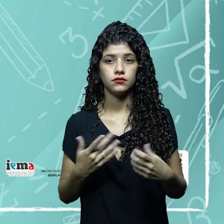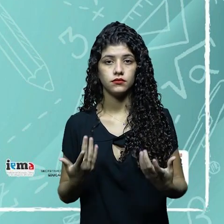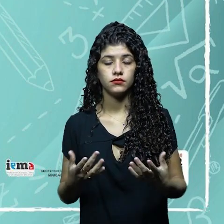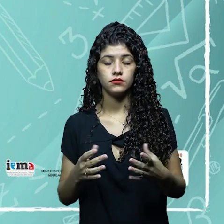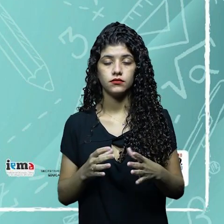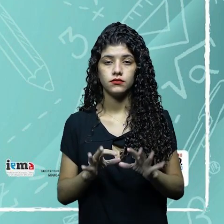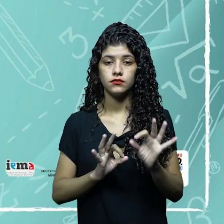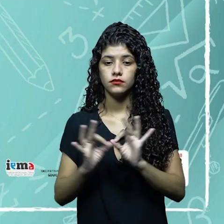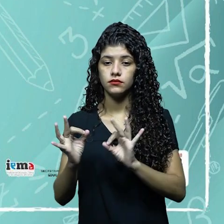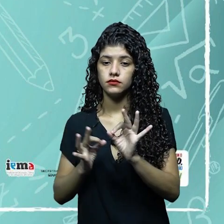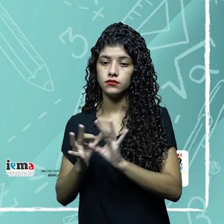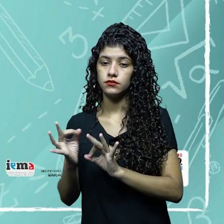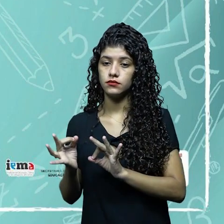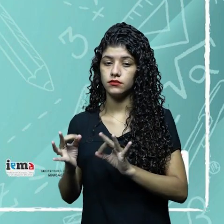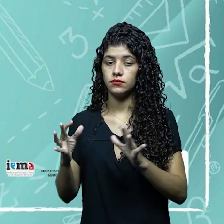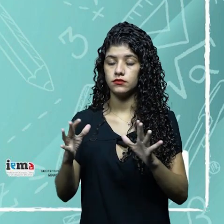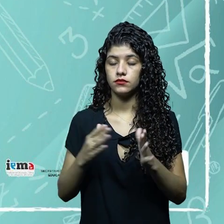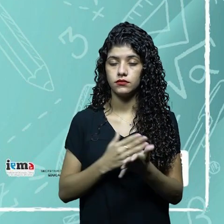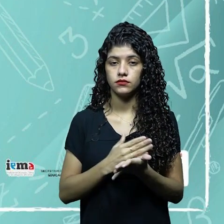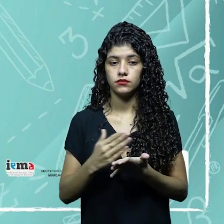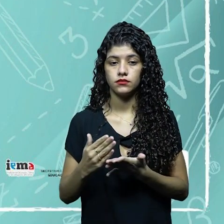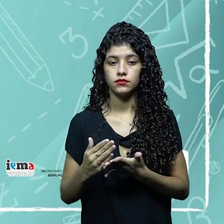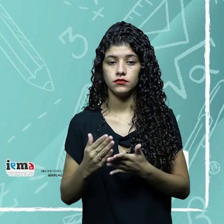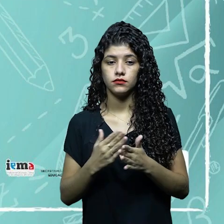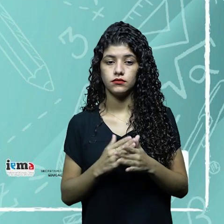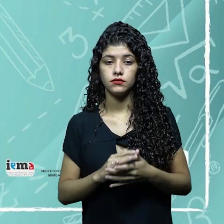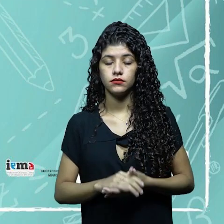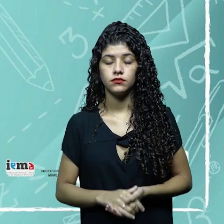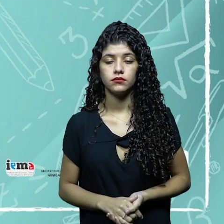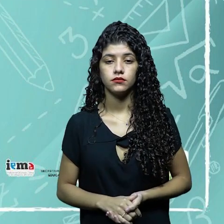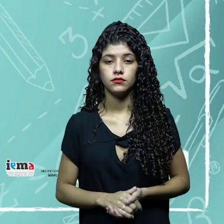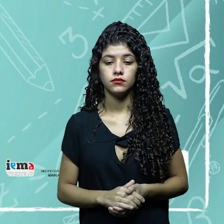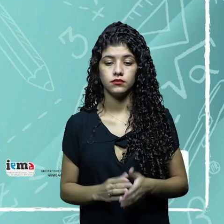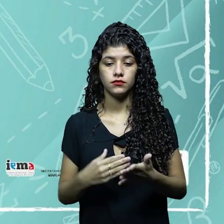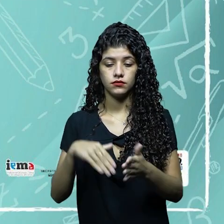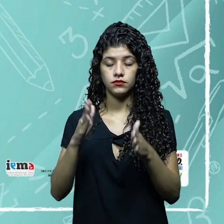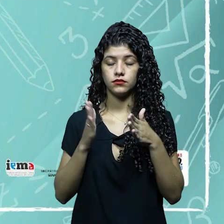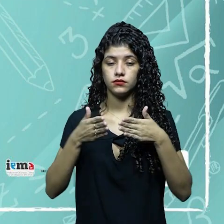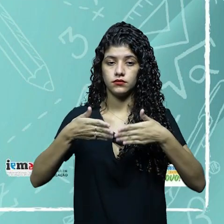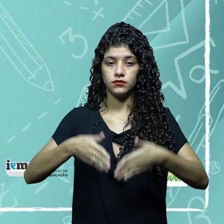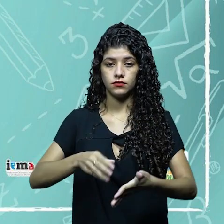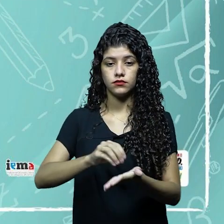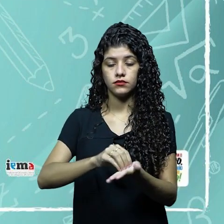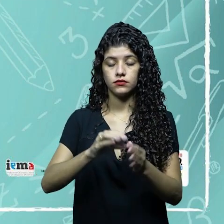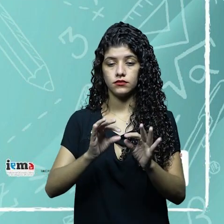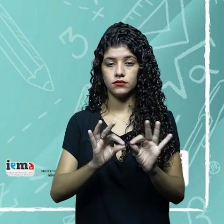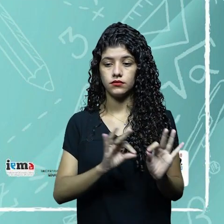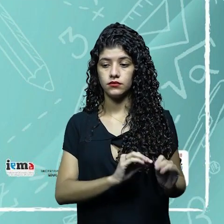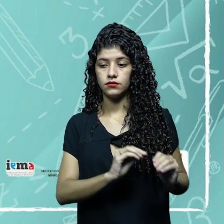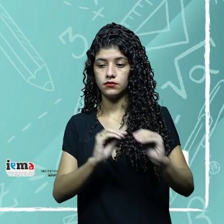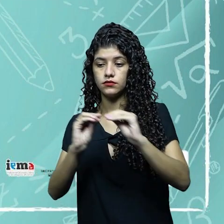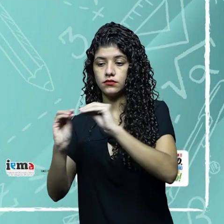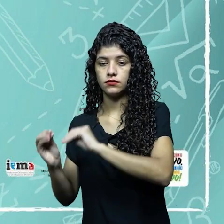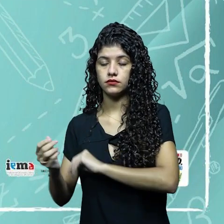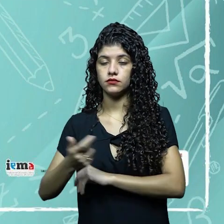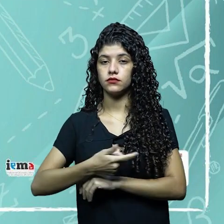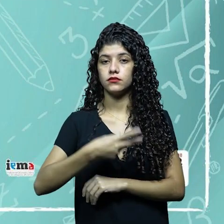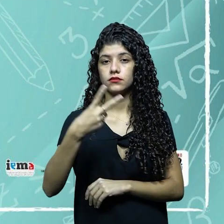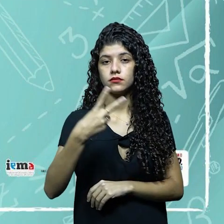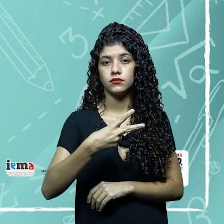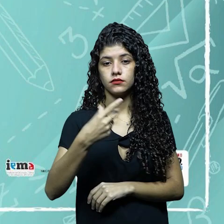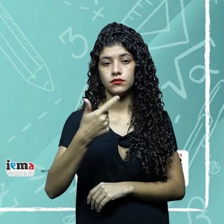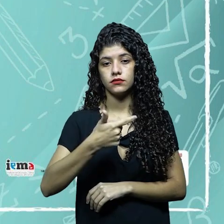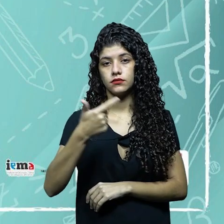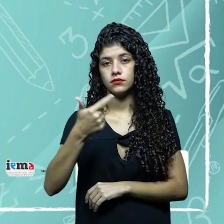área de trabalho, definindo ali o centro, tá? Então, definindo o centro, aí tu só vai arrastar para o segundo